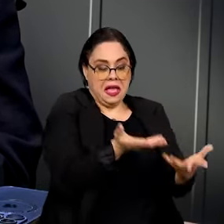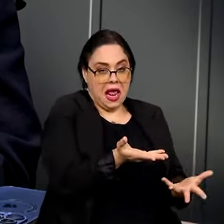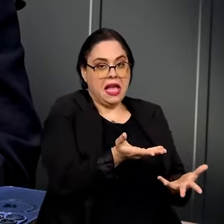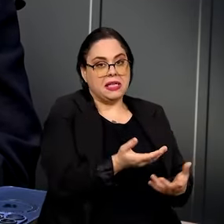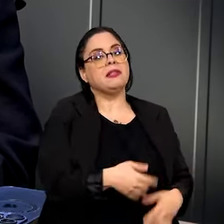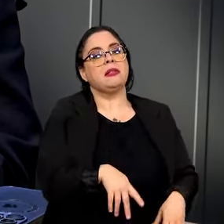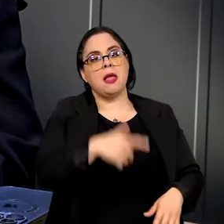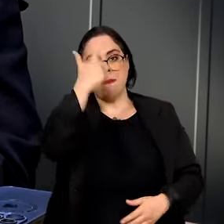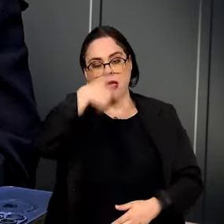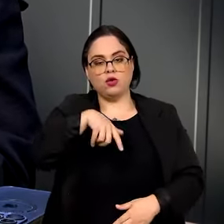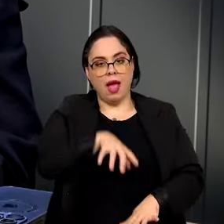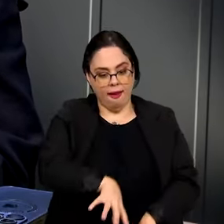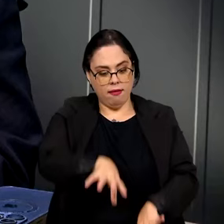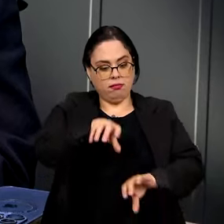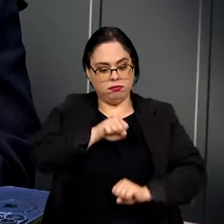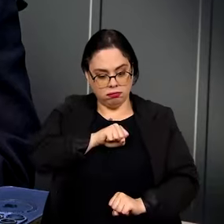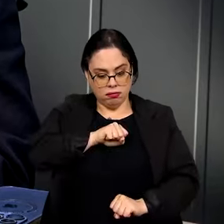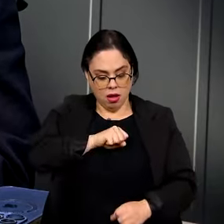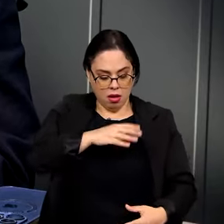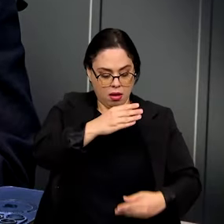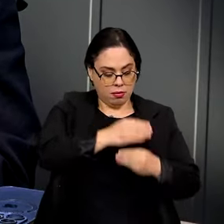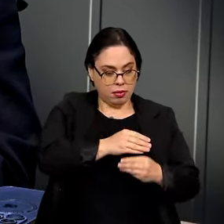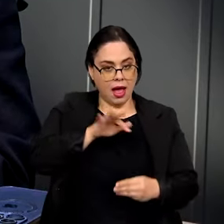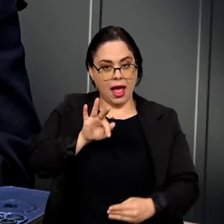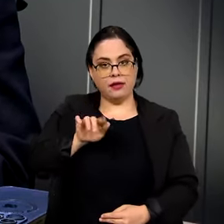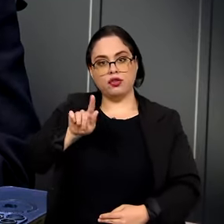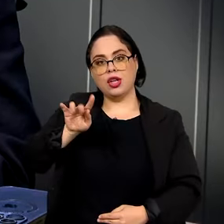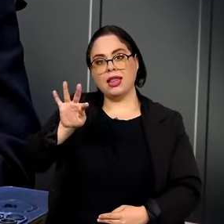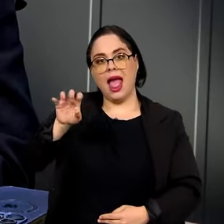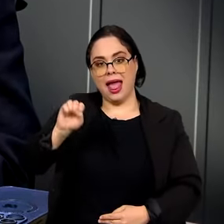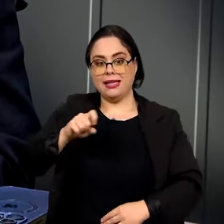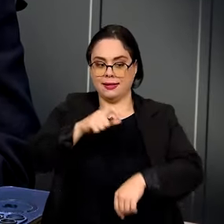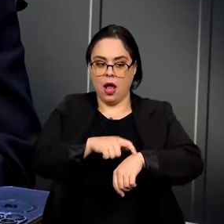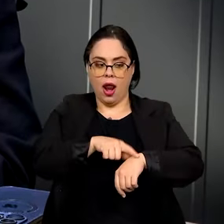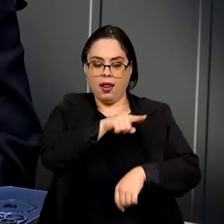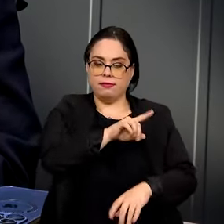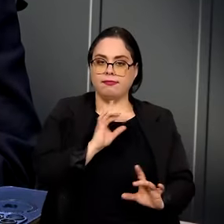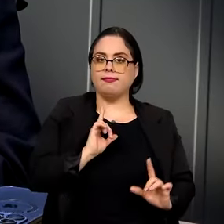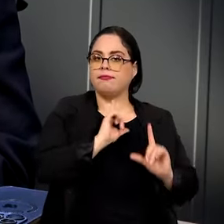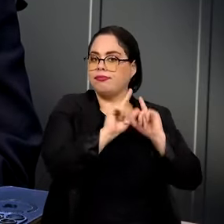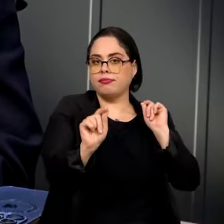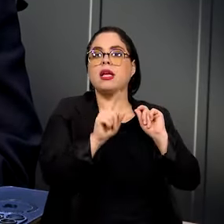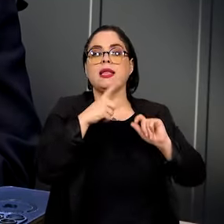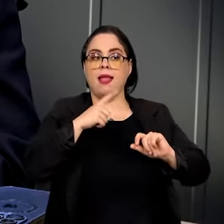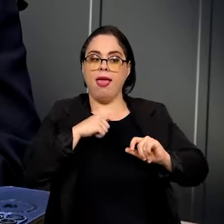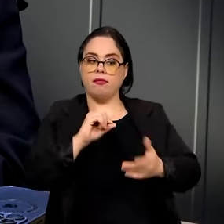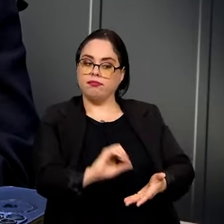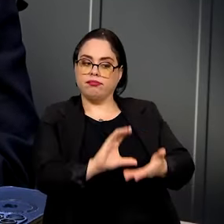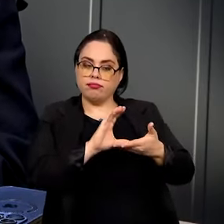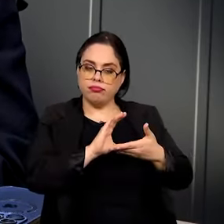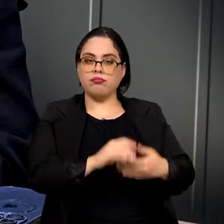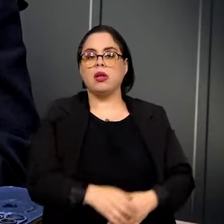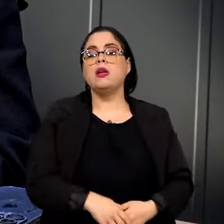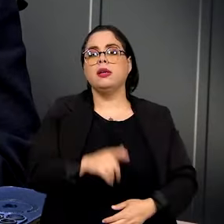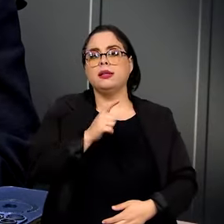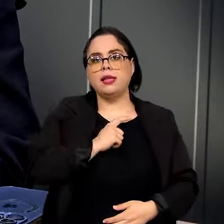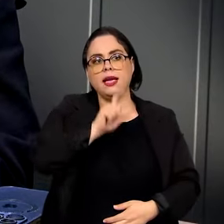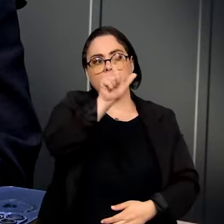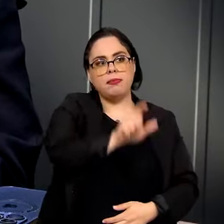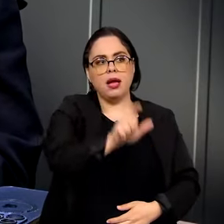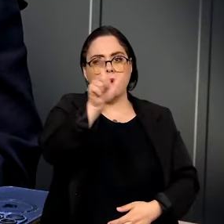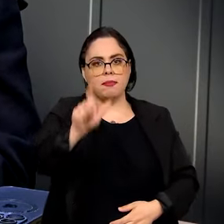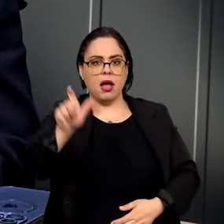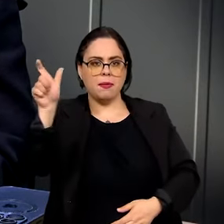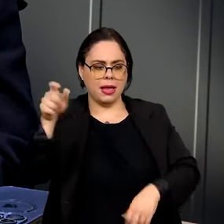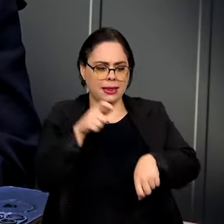oferece plano de saúde essa pessoa eh recebe o FGTS Para quando ela sair ela ter esse recurso e tem